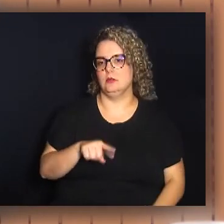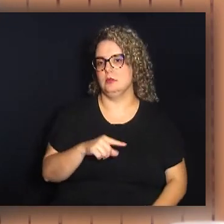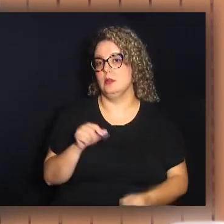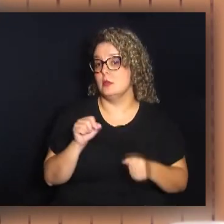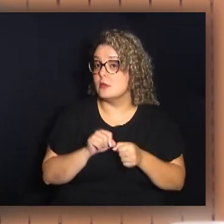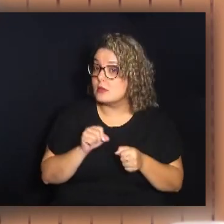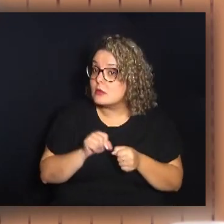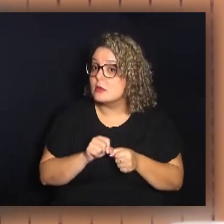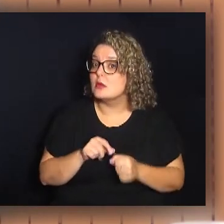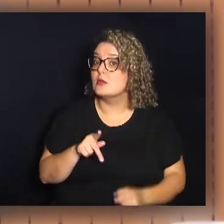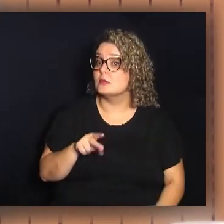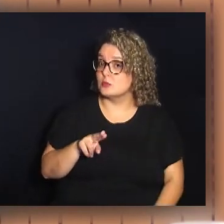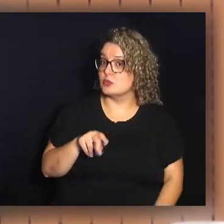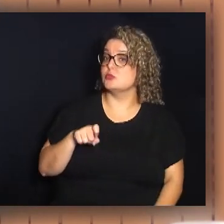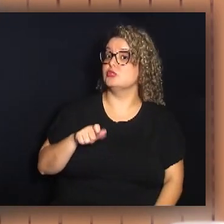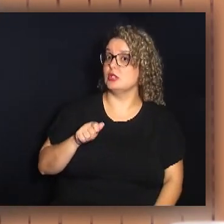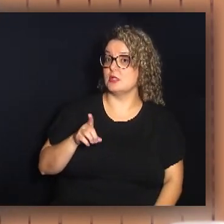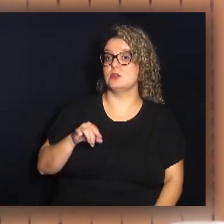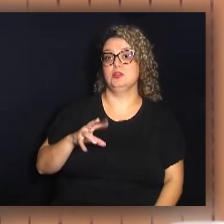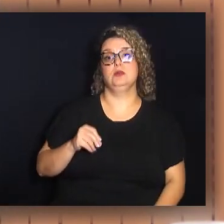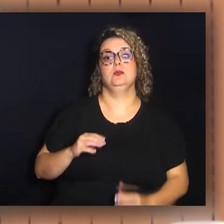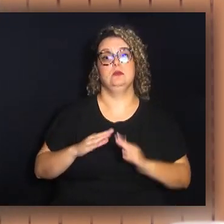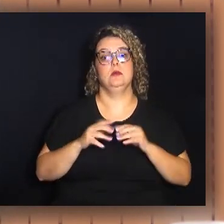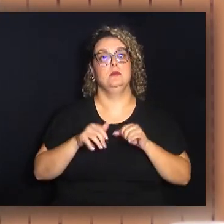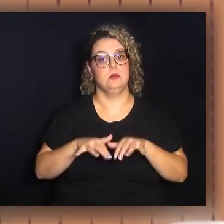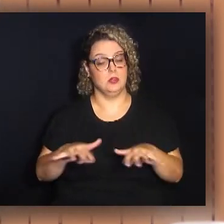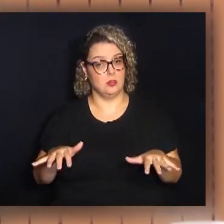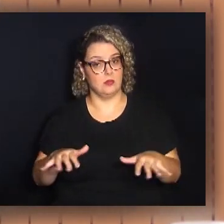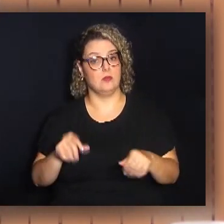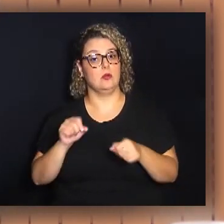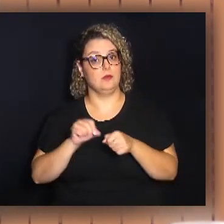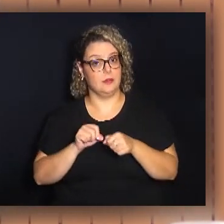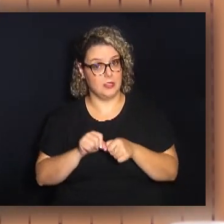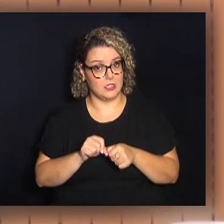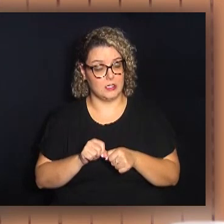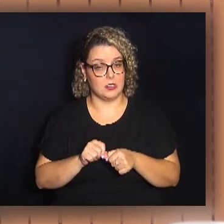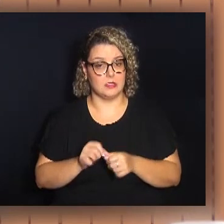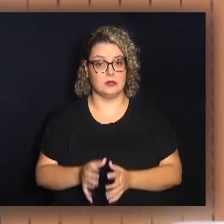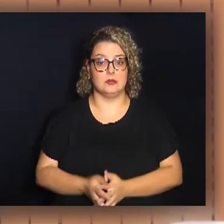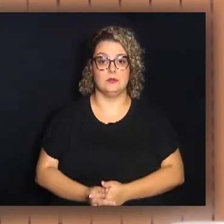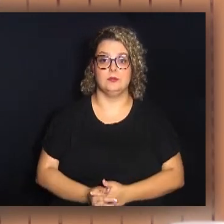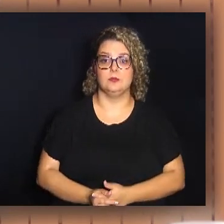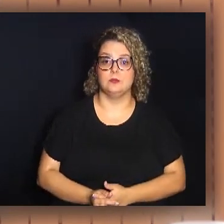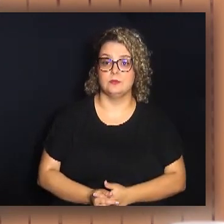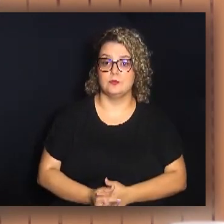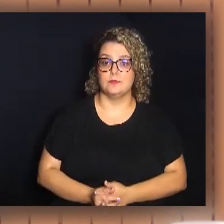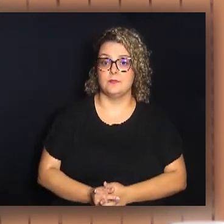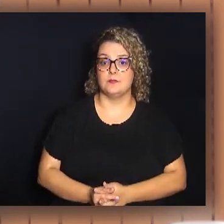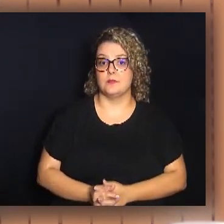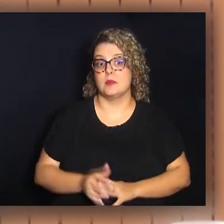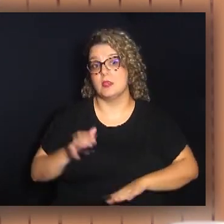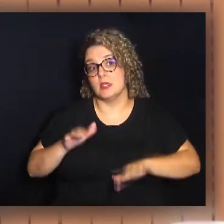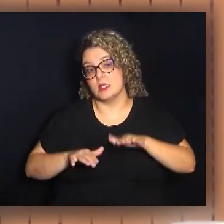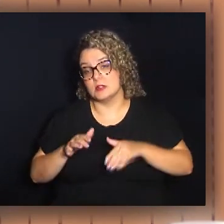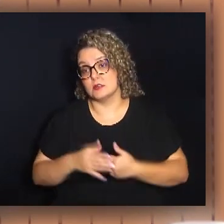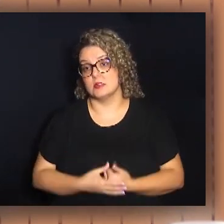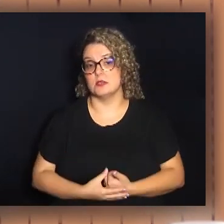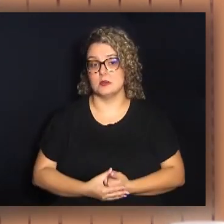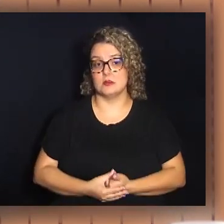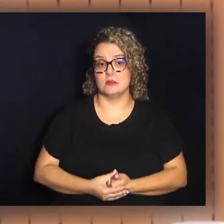a maioria deles foram feitos puxadinhos, foram ampliados, foi feita ampliação. E